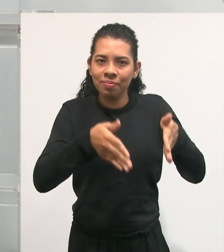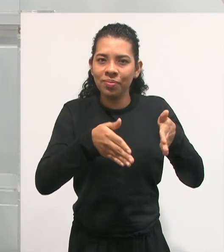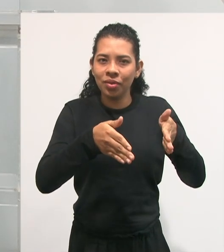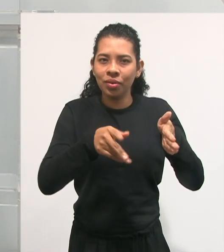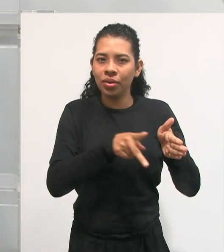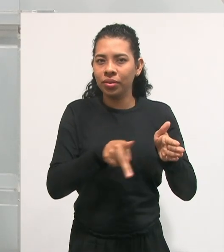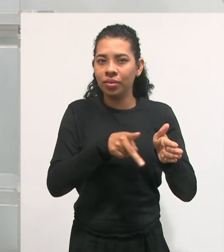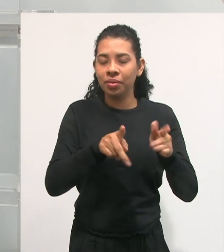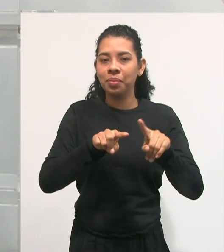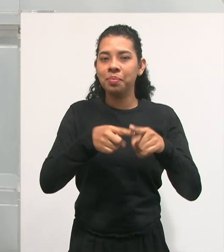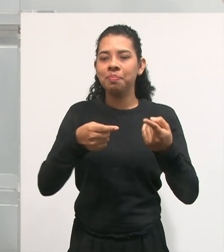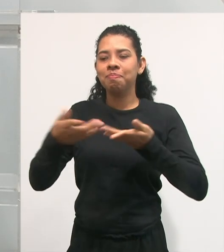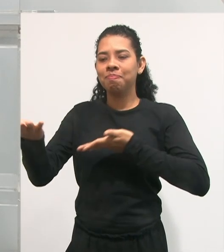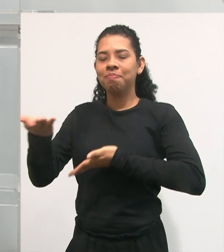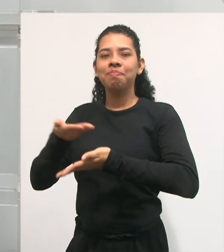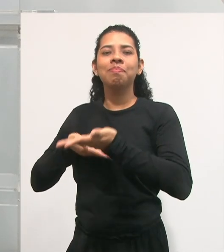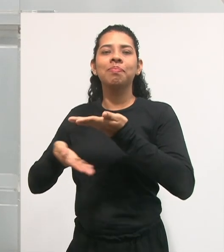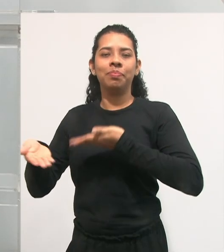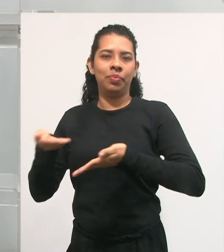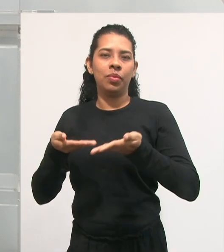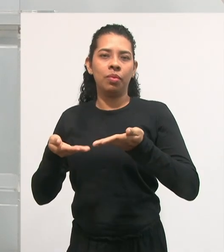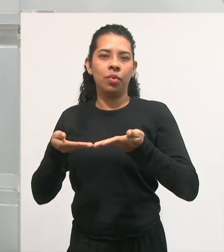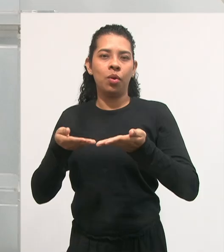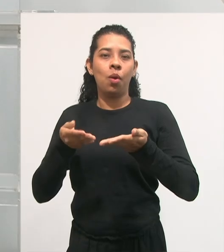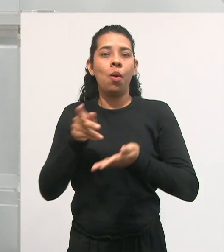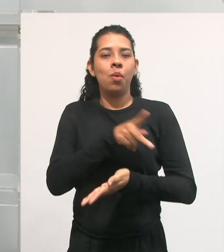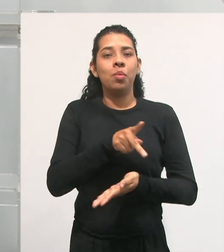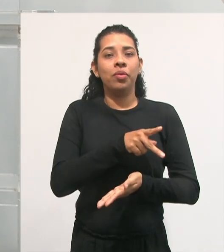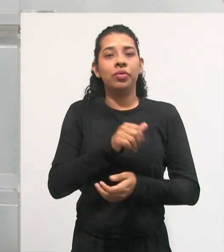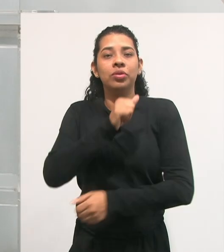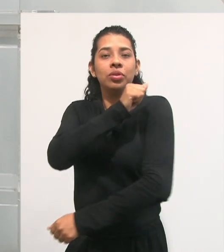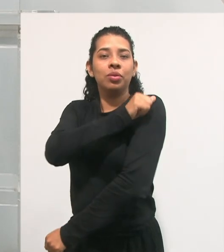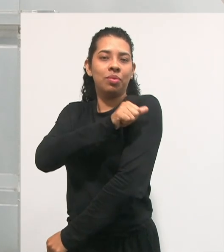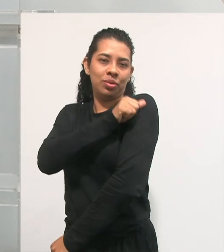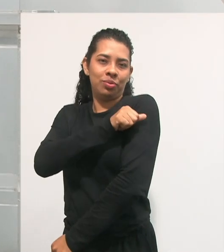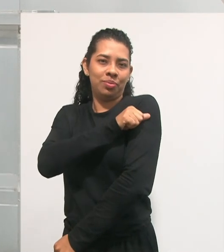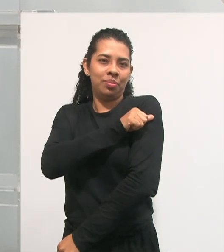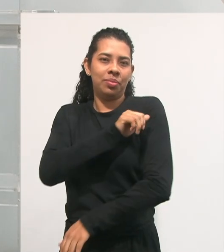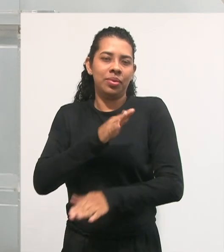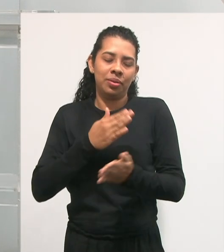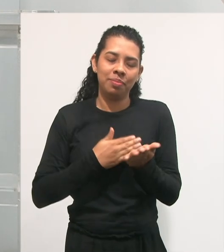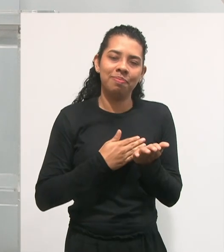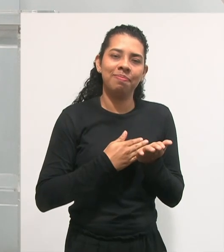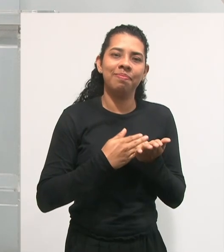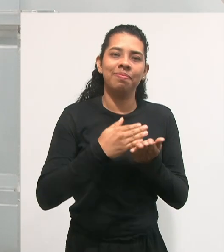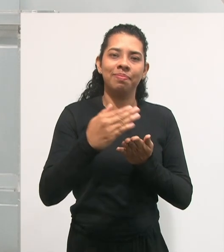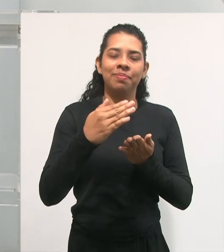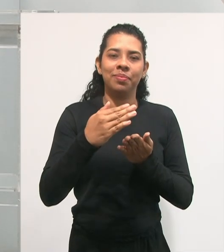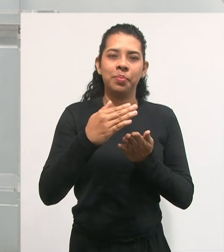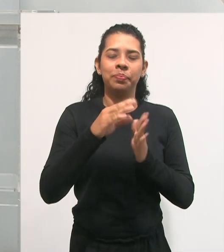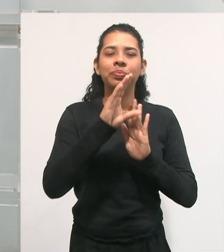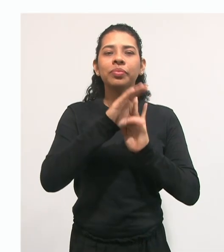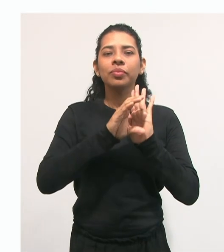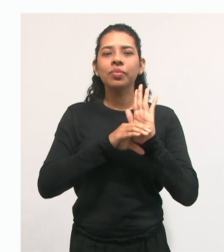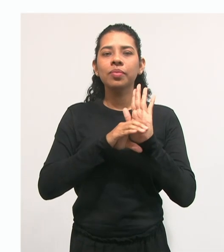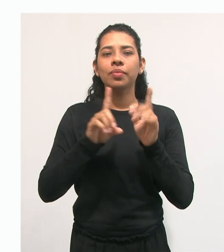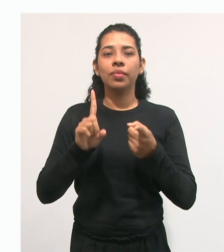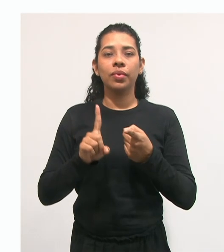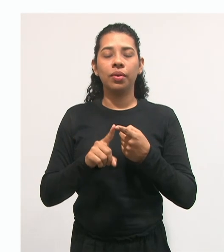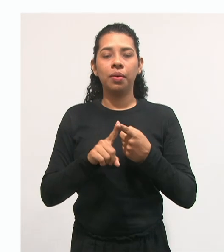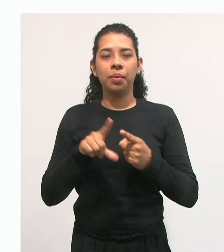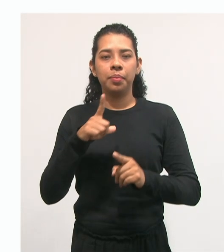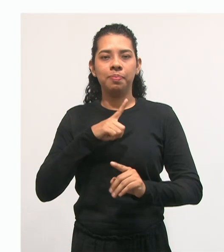que é compartilhado tanto do professor quanto do aluno. E aí, prosseguindo nesse nosso conteúdo, a gente tem o